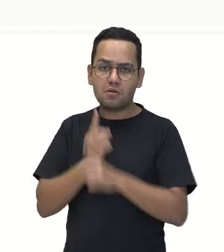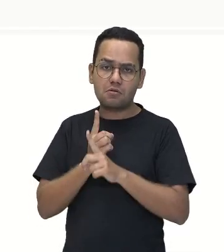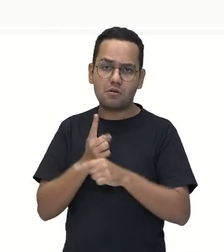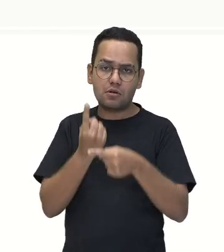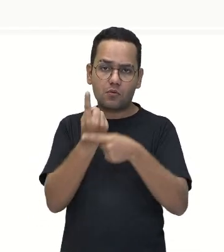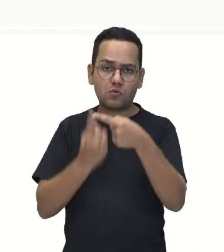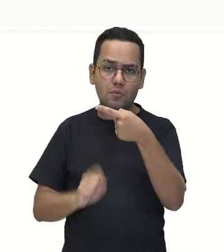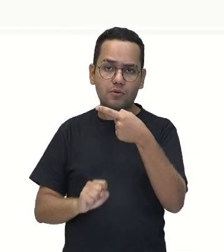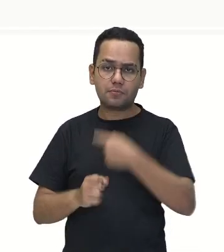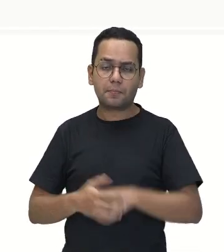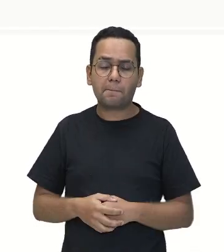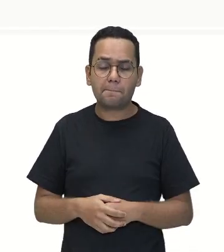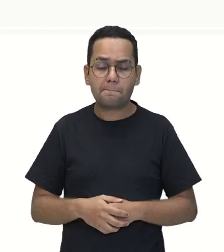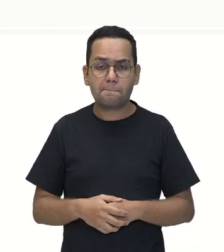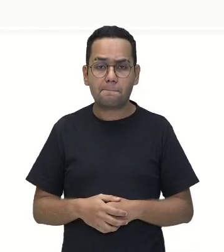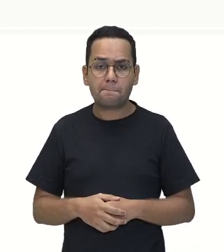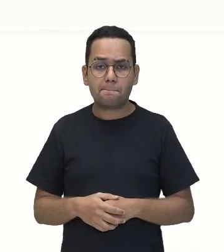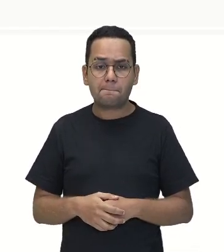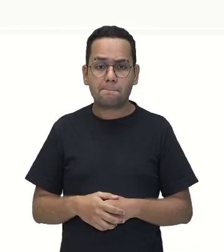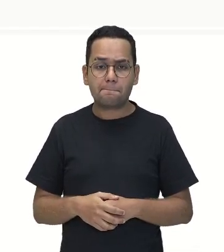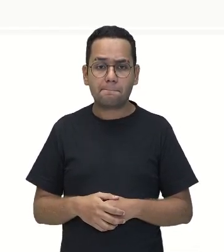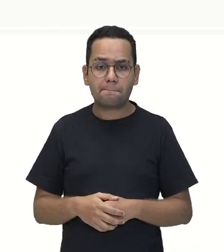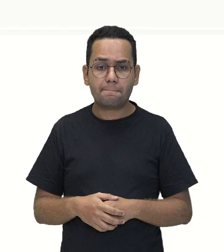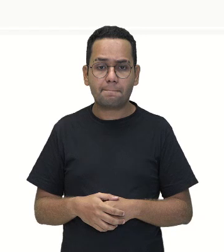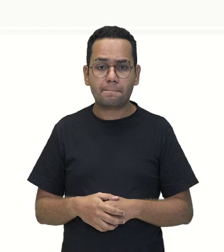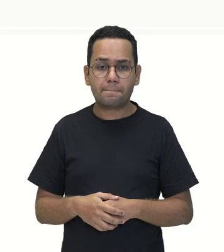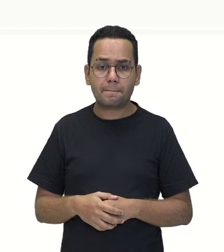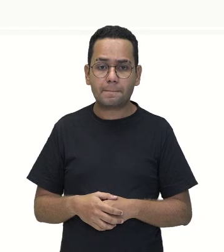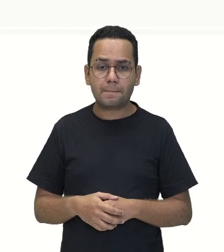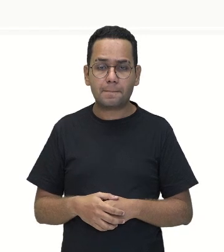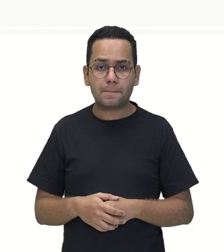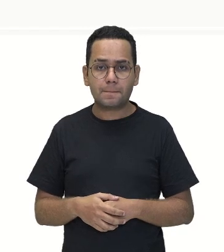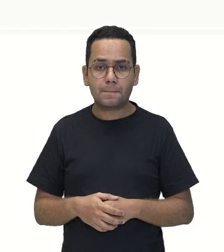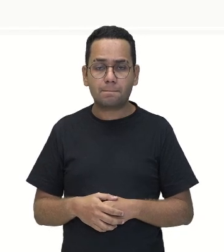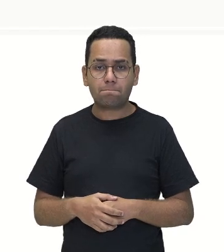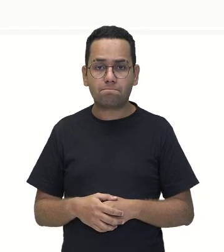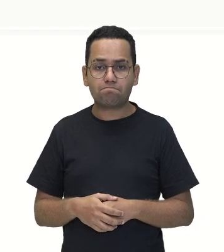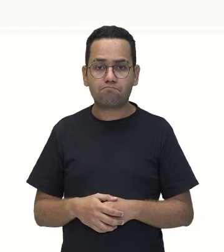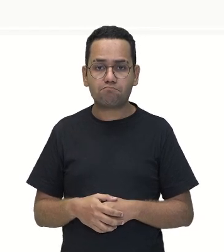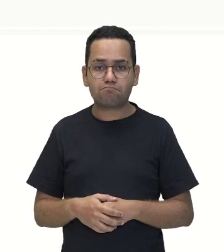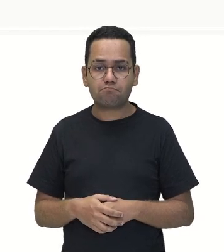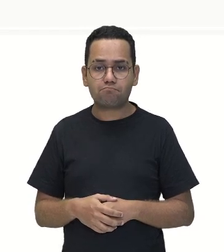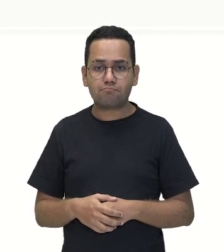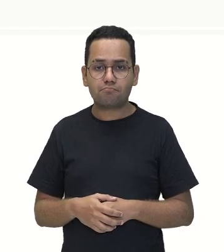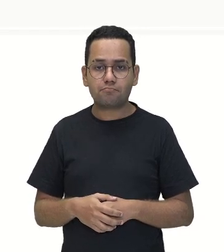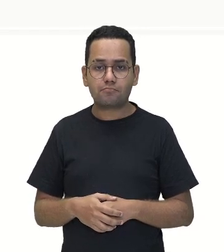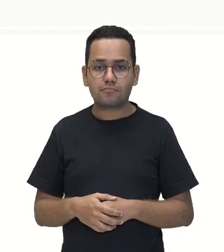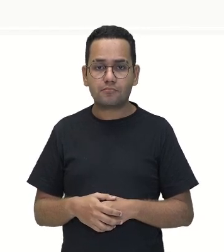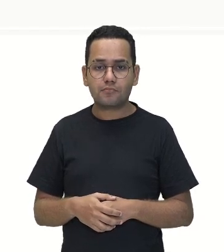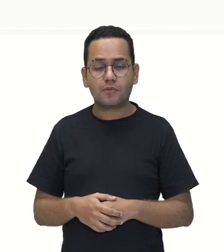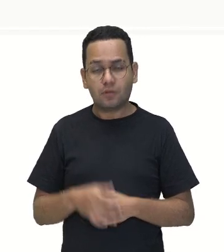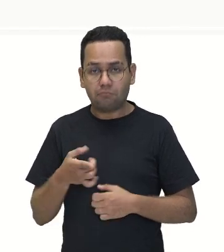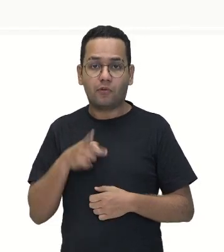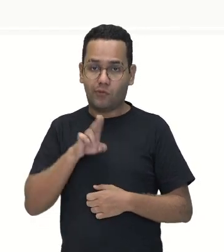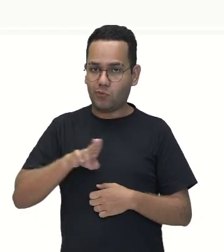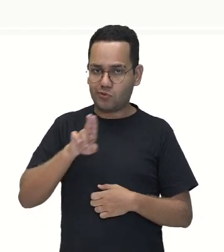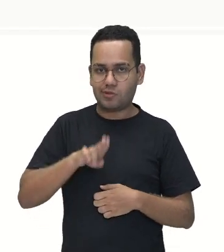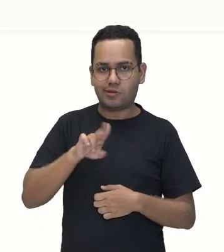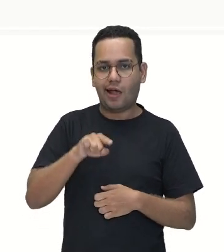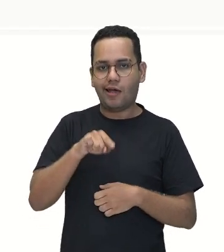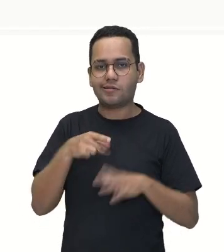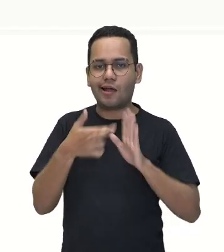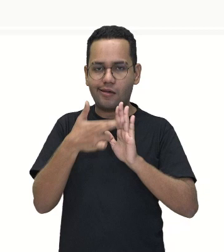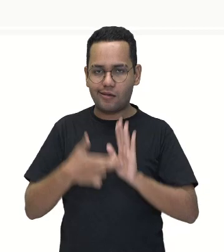8 Tá bom então é assim que a gente vai trabalhar essa propriedade aí da potenciação já